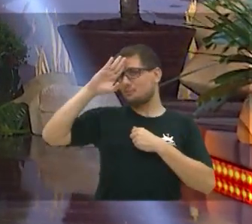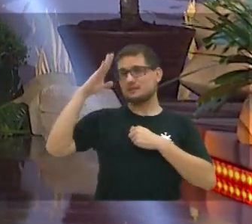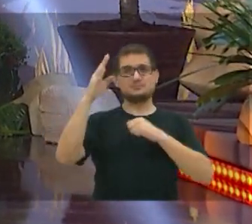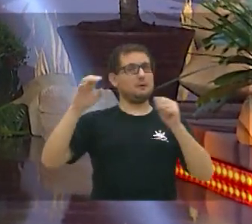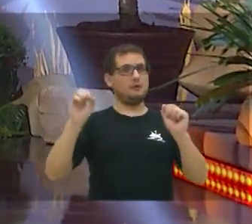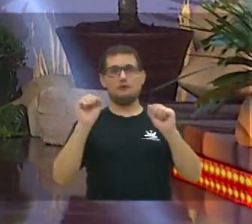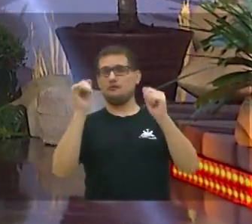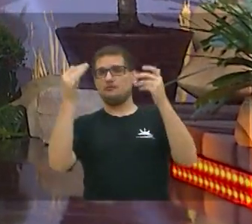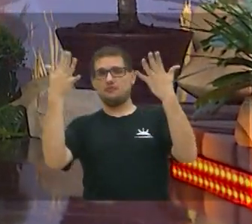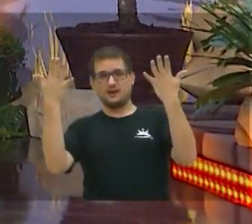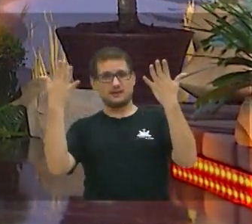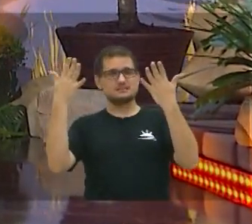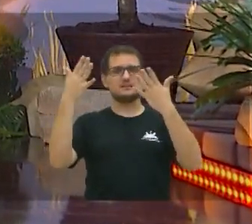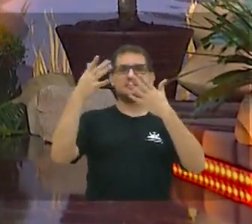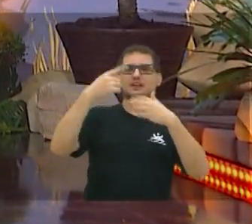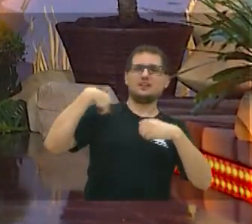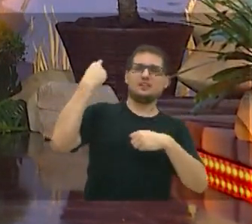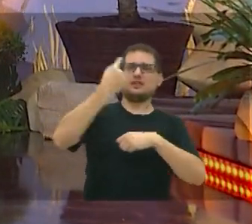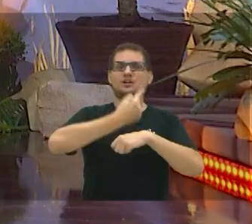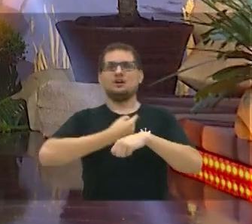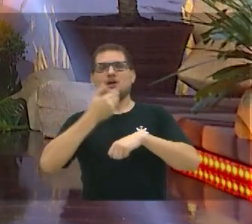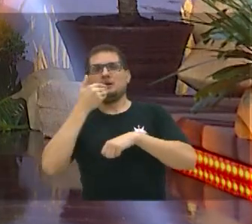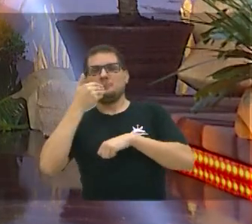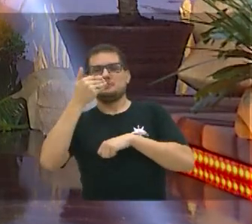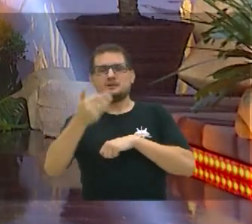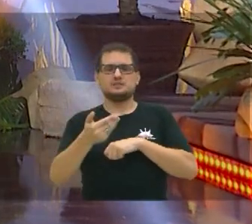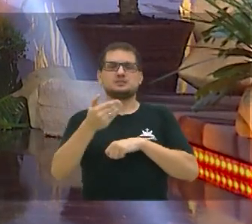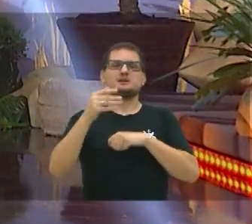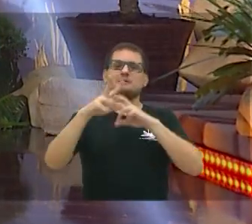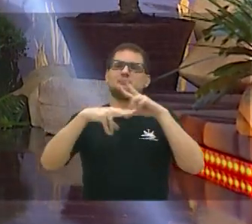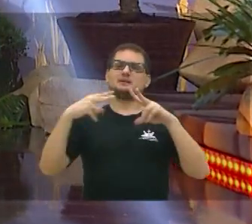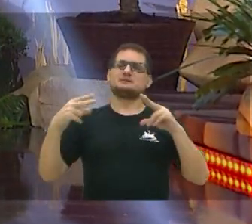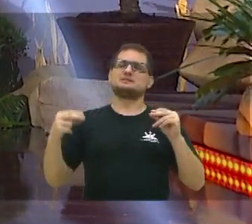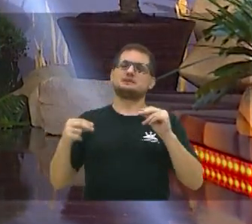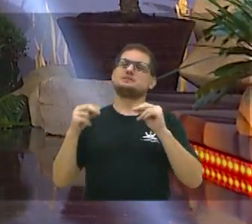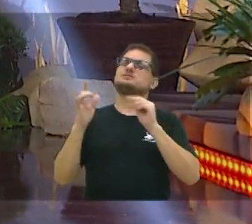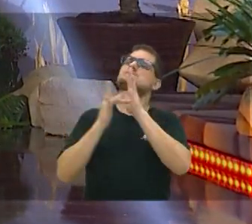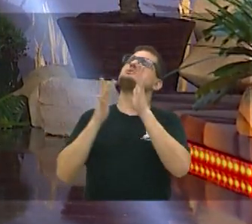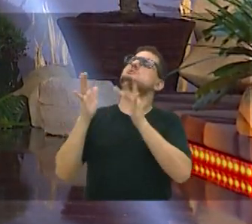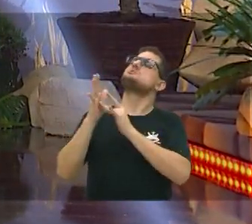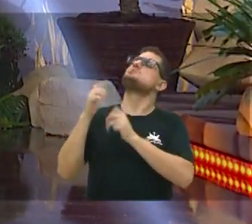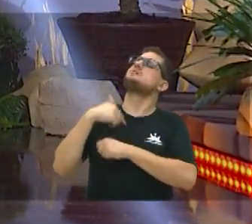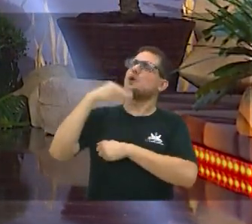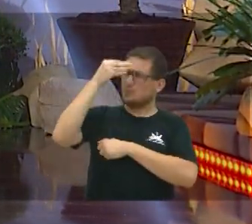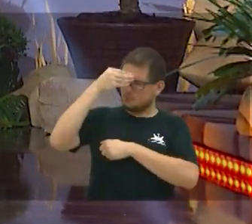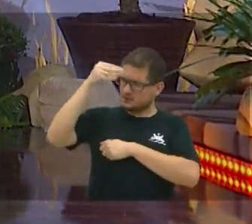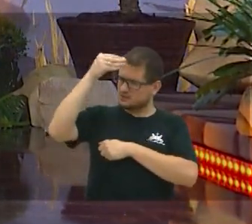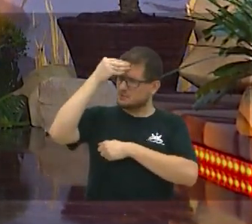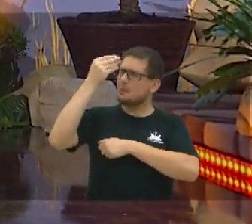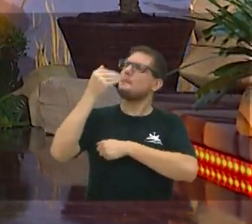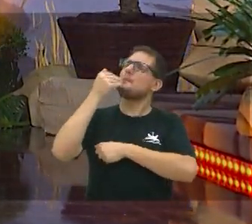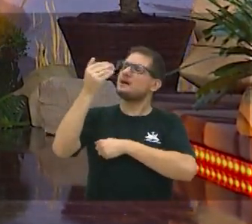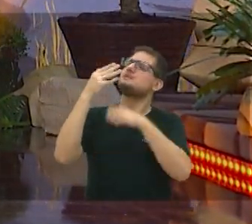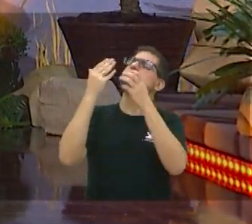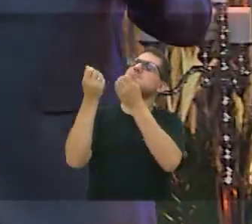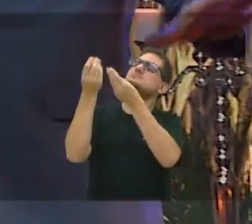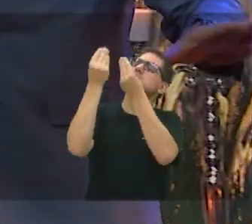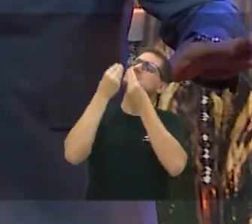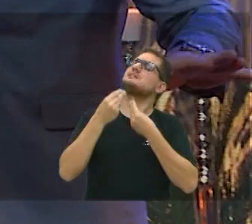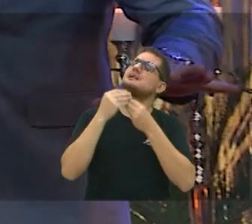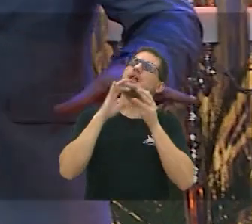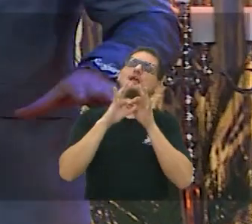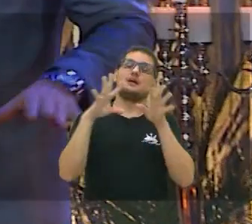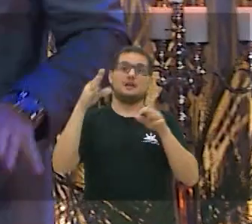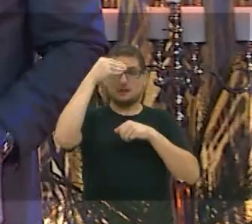vida que você quer pedir? Jesus, eu sou batizado, liberta-me. Porque batismo é libertação,